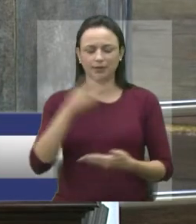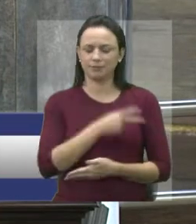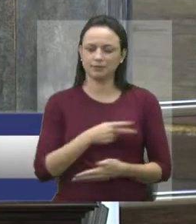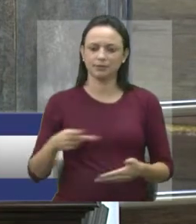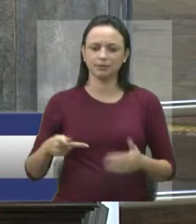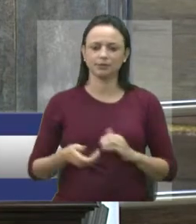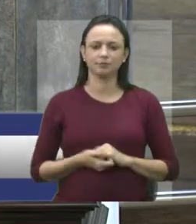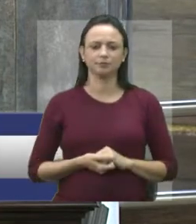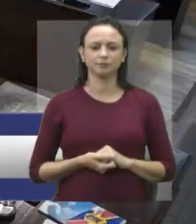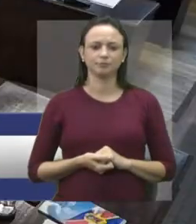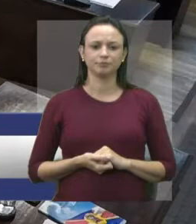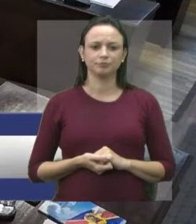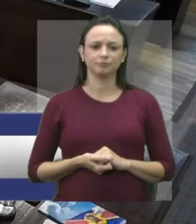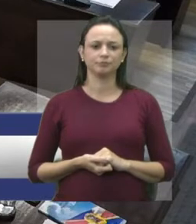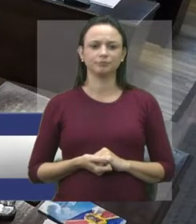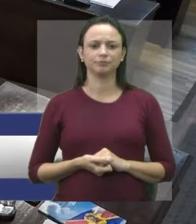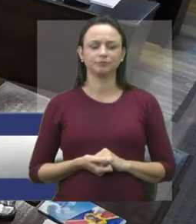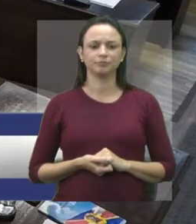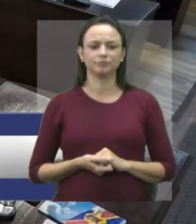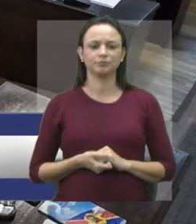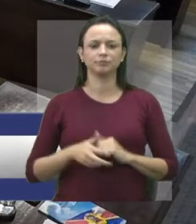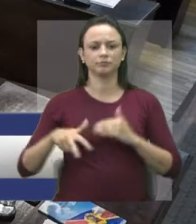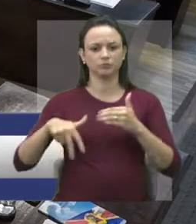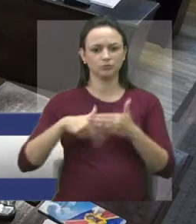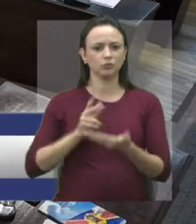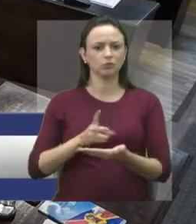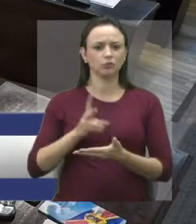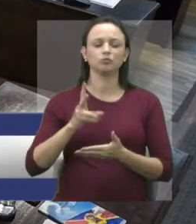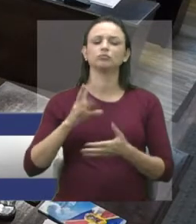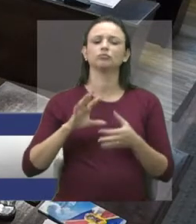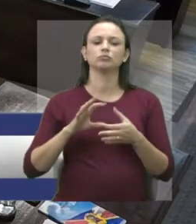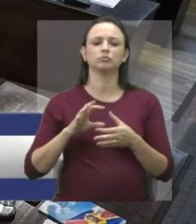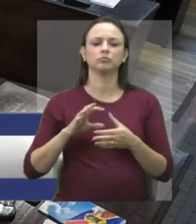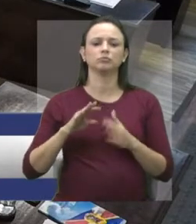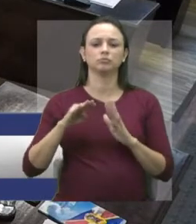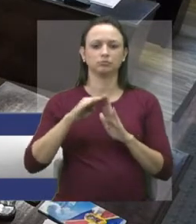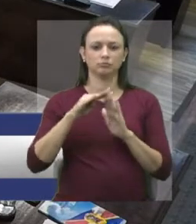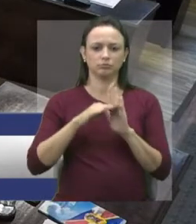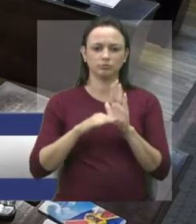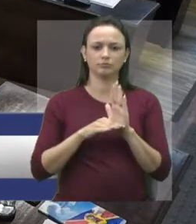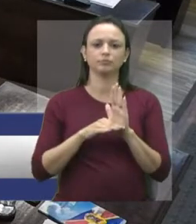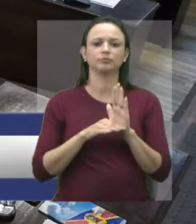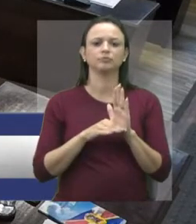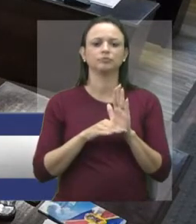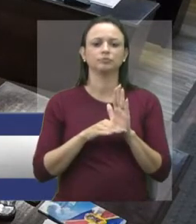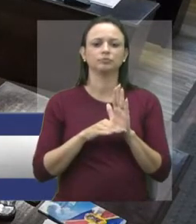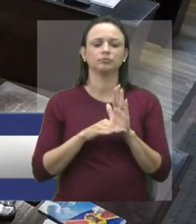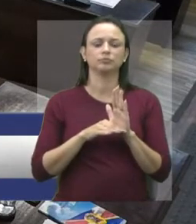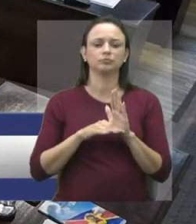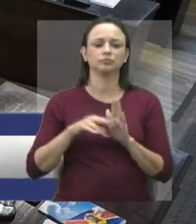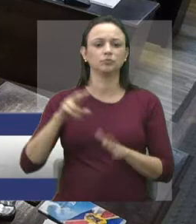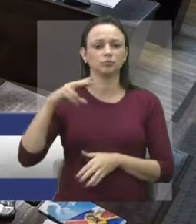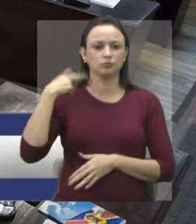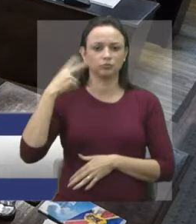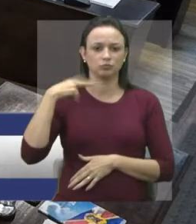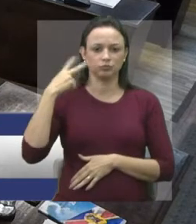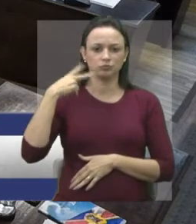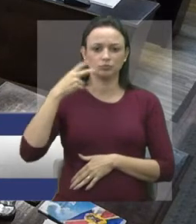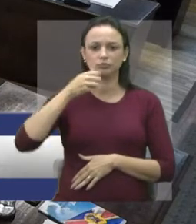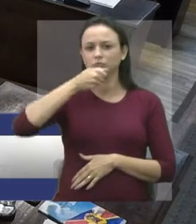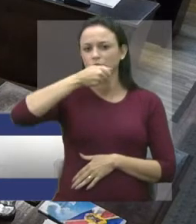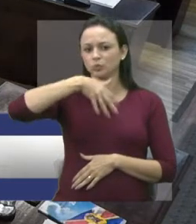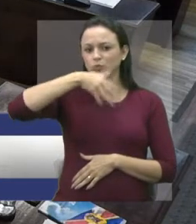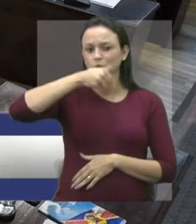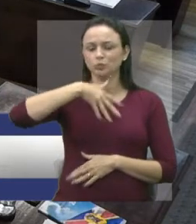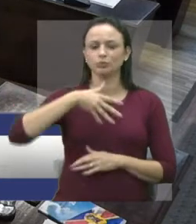presidente. A palavra continua livre, Com a palavra. Com a palavra, vereador Guto